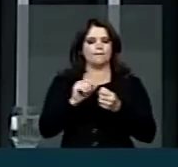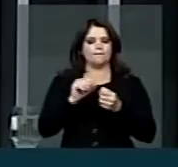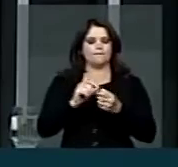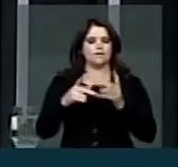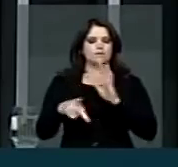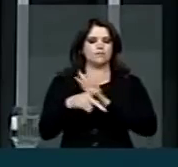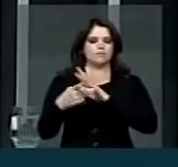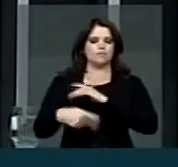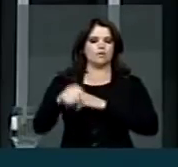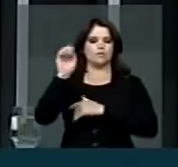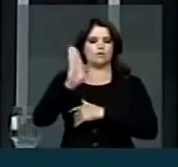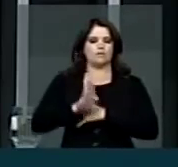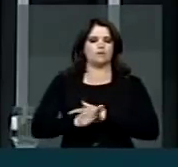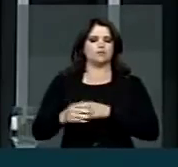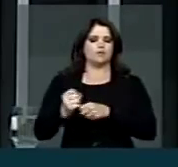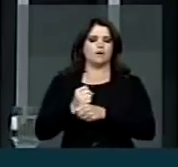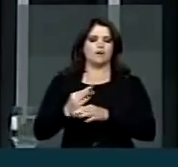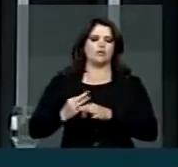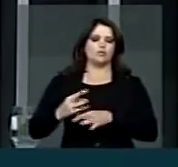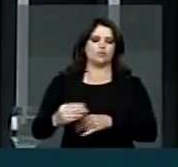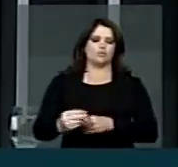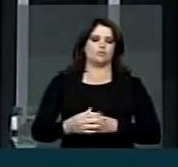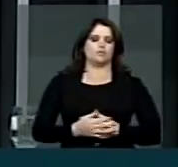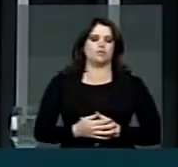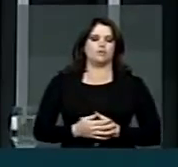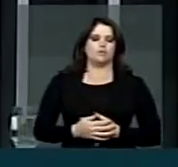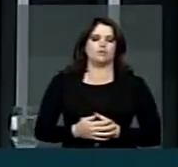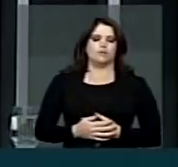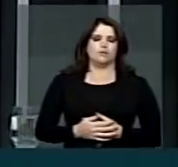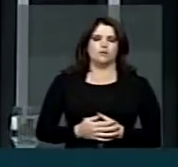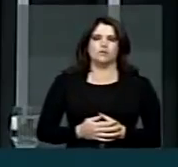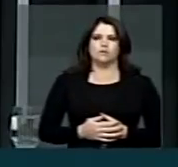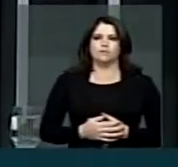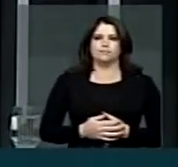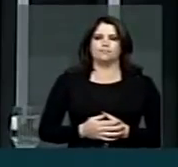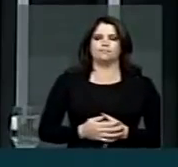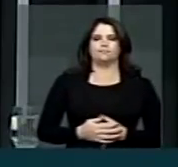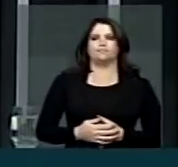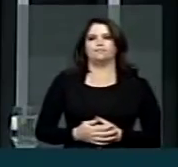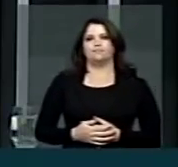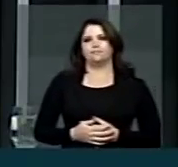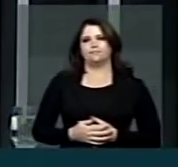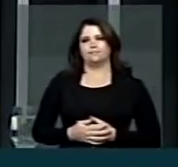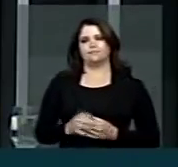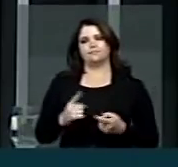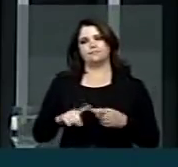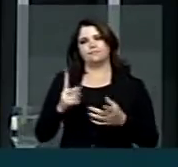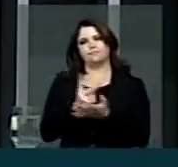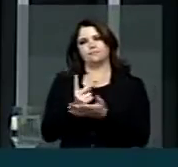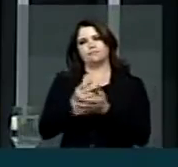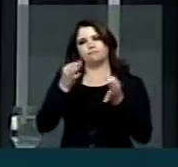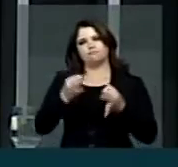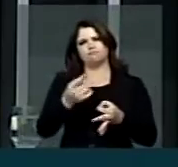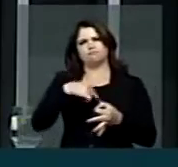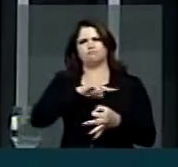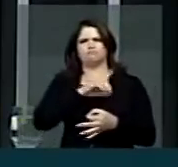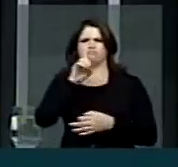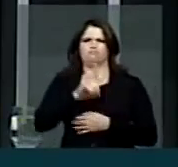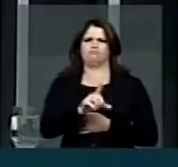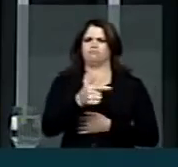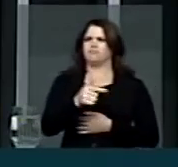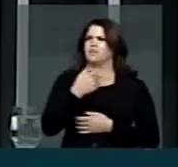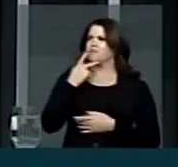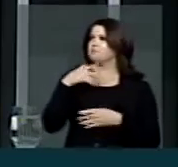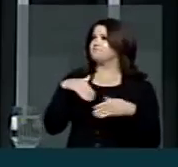pelo Brasil nesses últimos 10 anos. Apesar dessa certeza, não temos o direito de nos